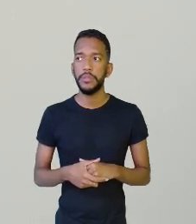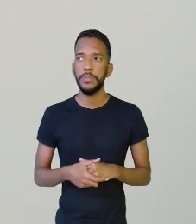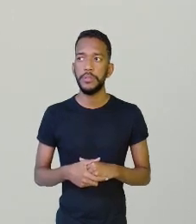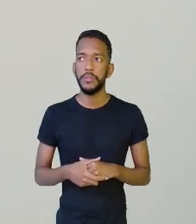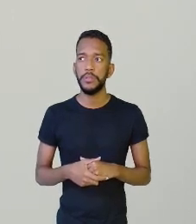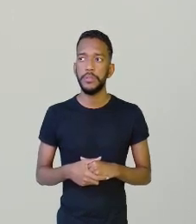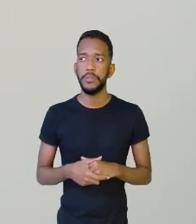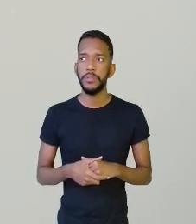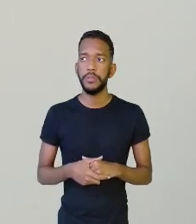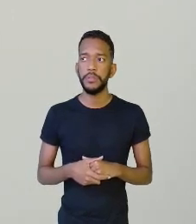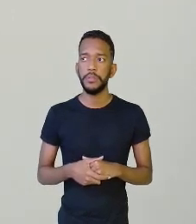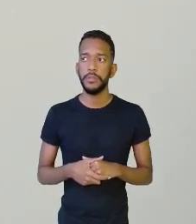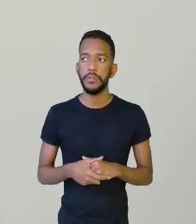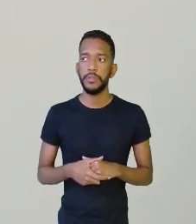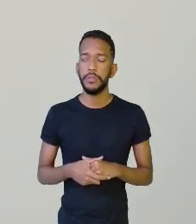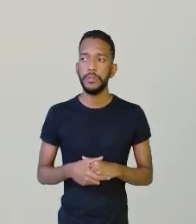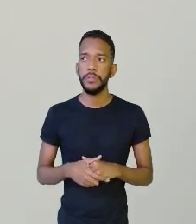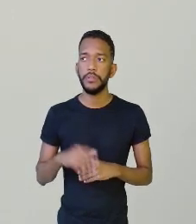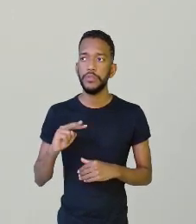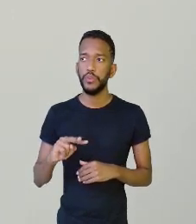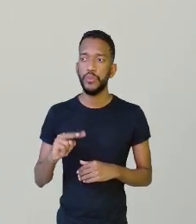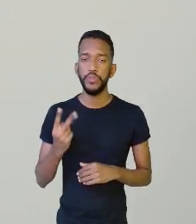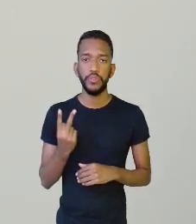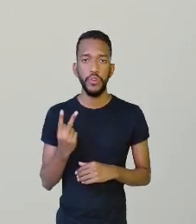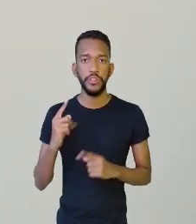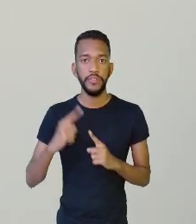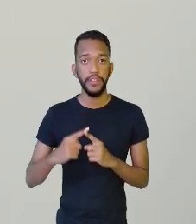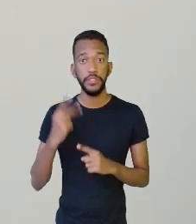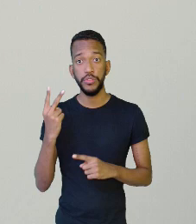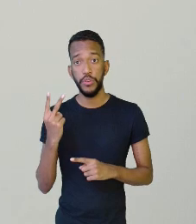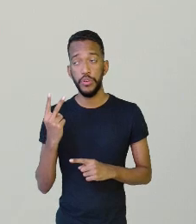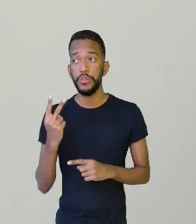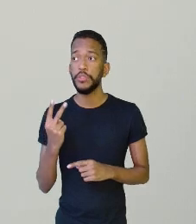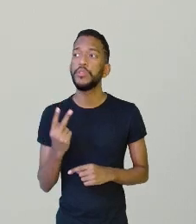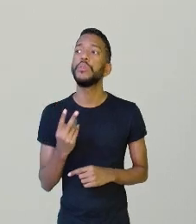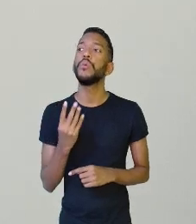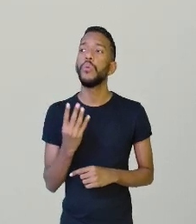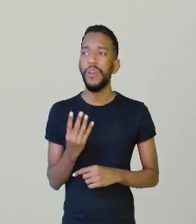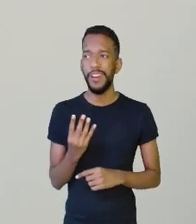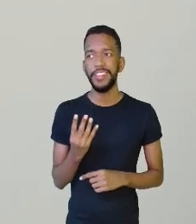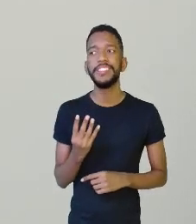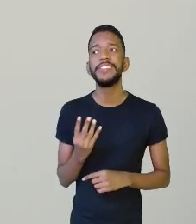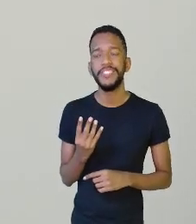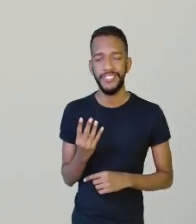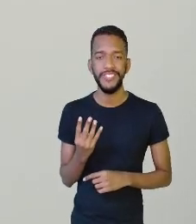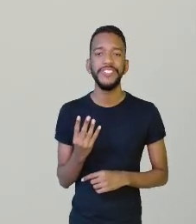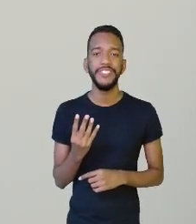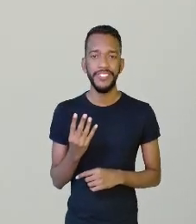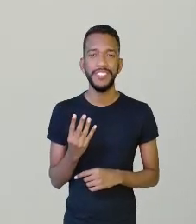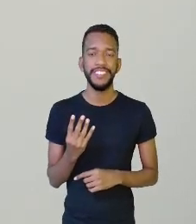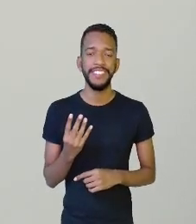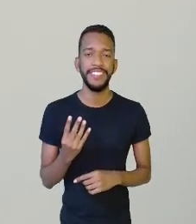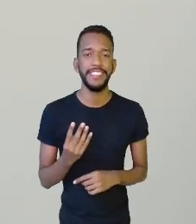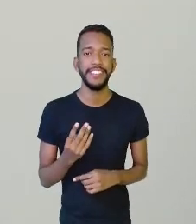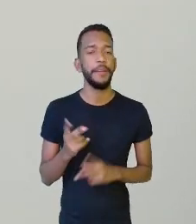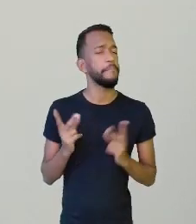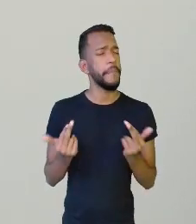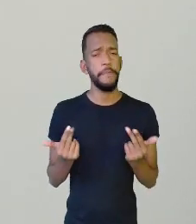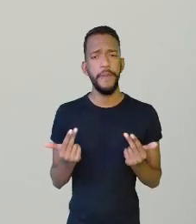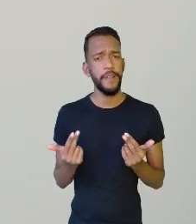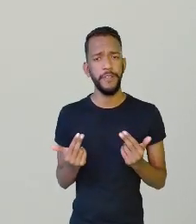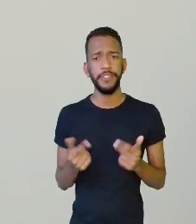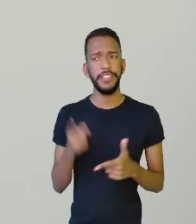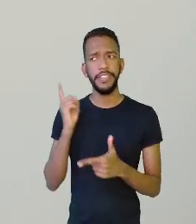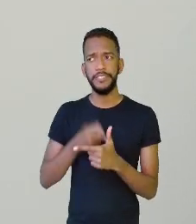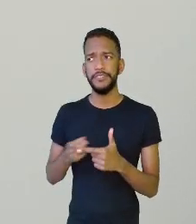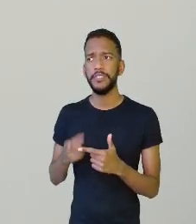Isso mesmo, o número 2. 2 vezes 2, 4. Mesmo processo da divisão, encontrei